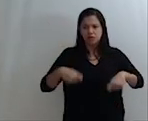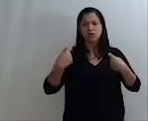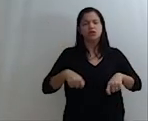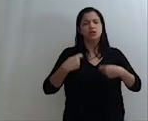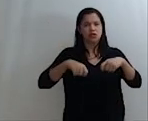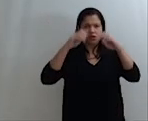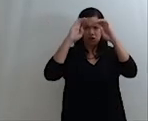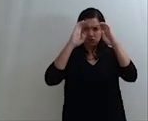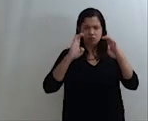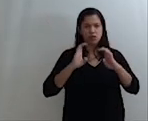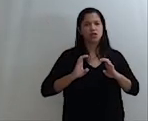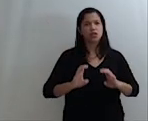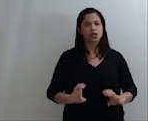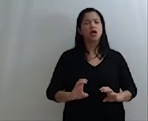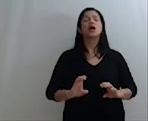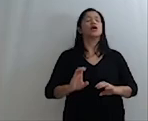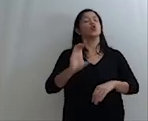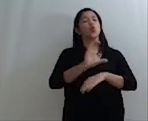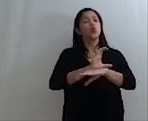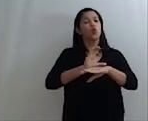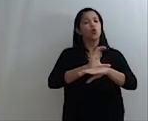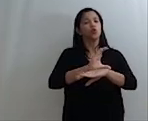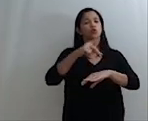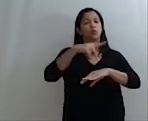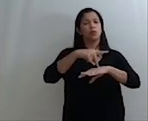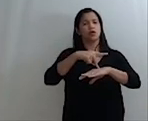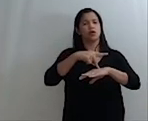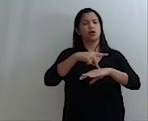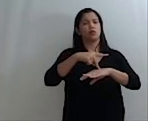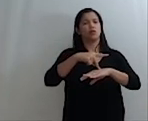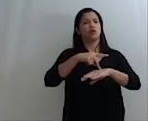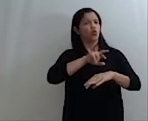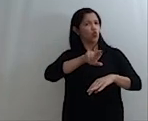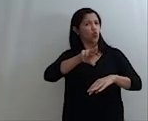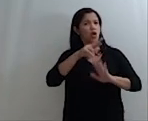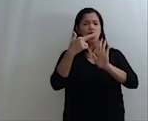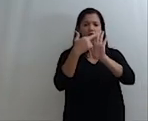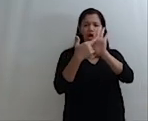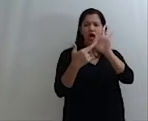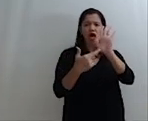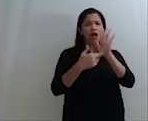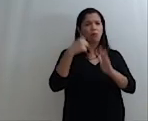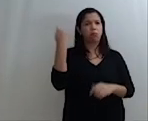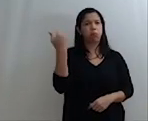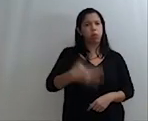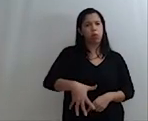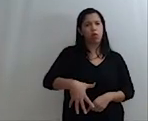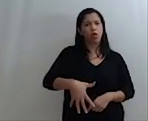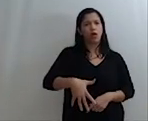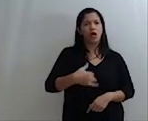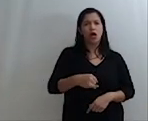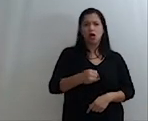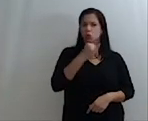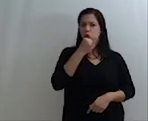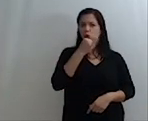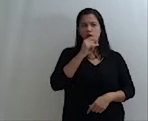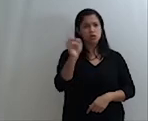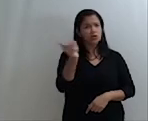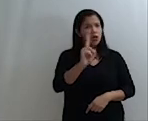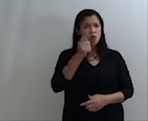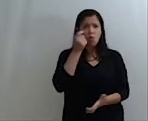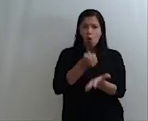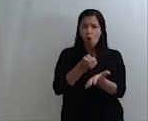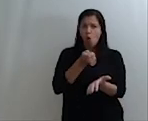penal essas formalidades não são formalidades inúteis são formalidades essenciais para preservação